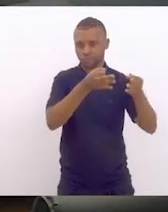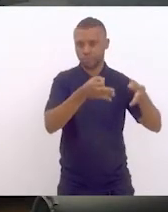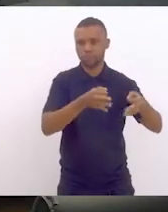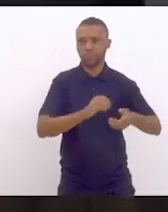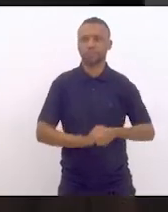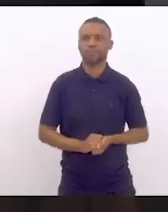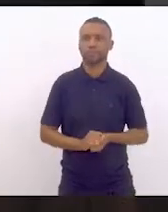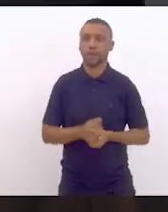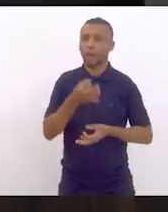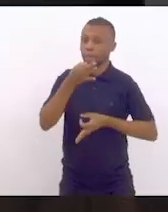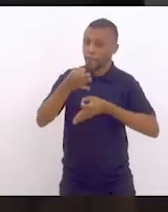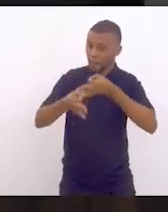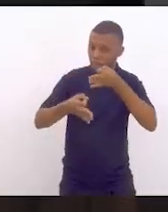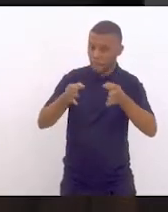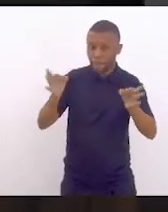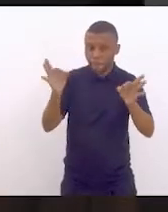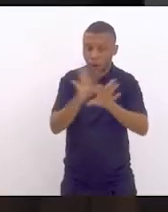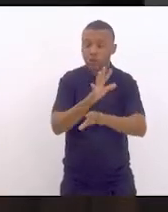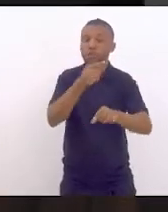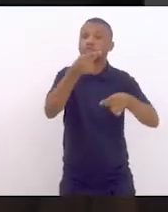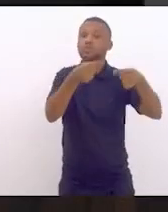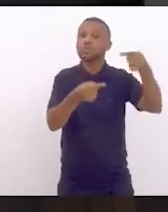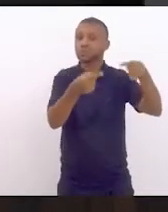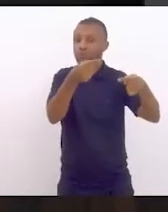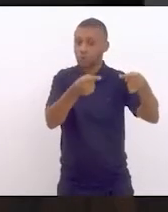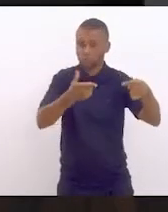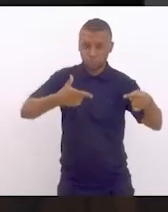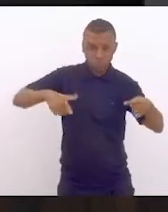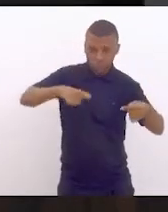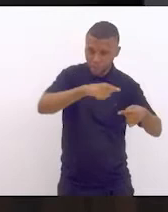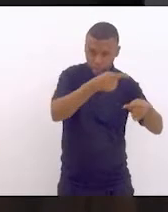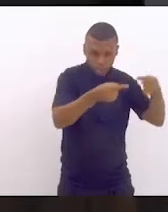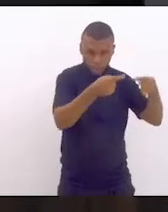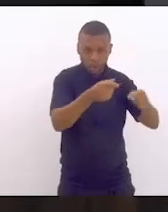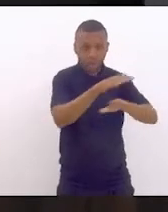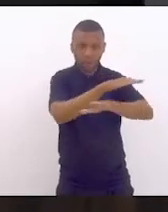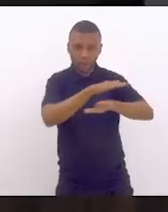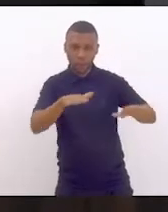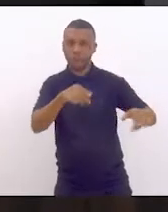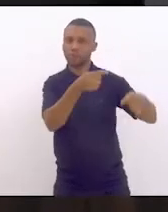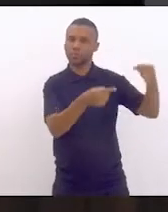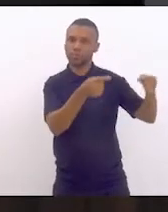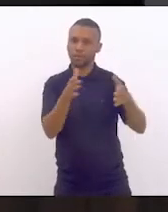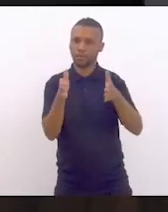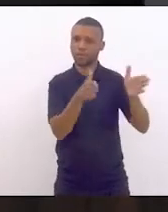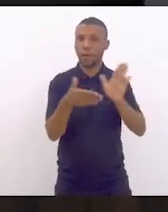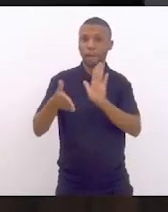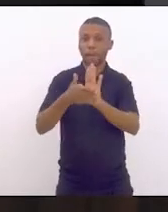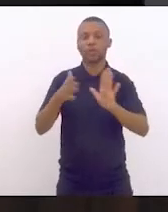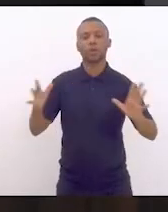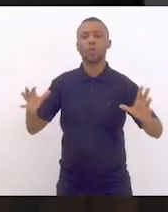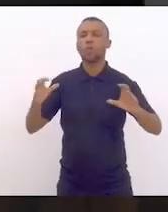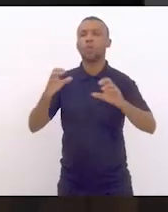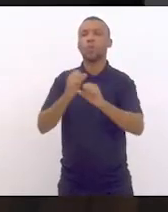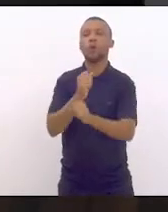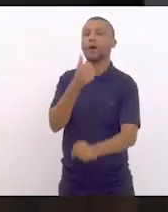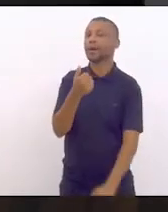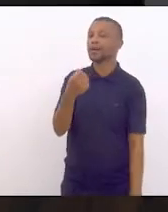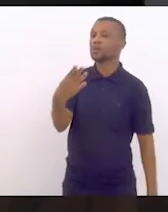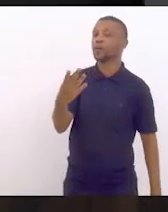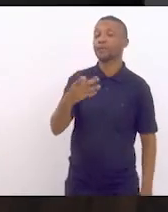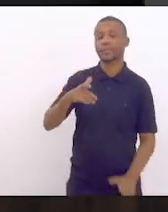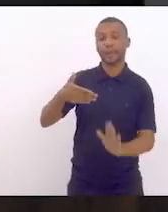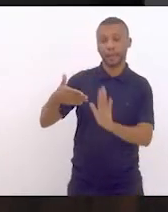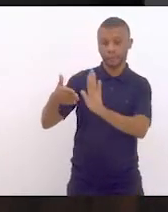Com os pareceres emitidos em discussão. Não havendo quem queira discutir, encerrada a discussão, o presente proposta recebeu 14